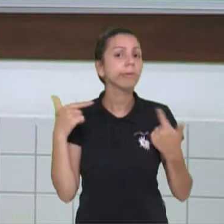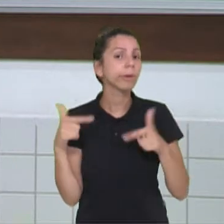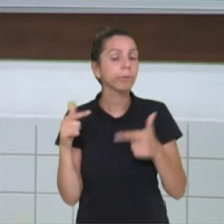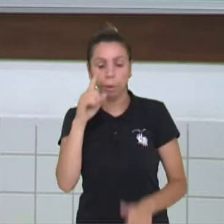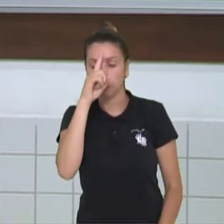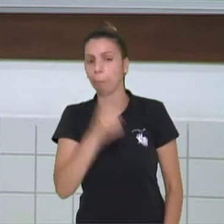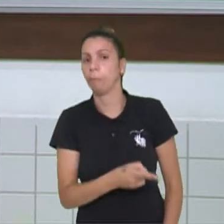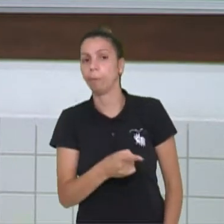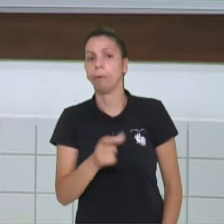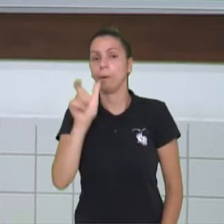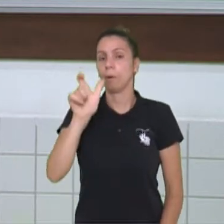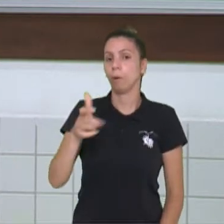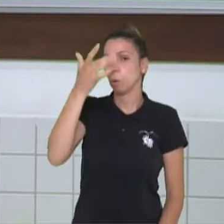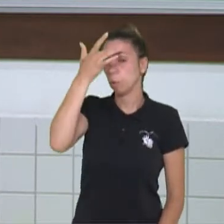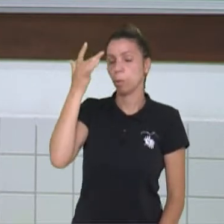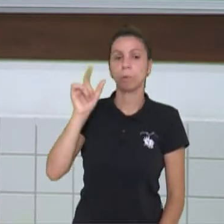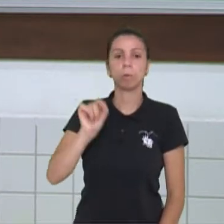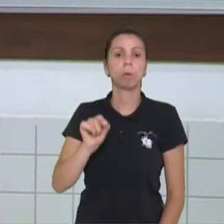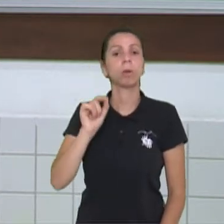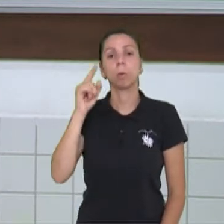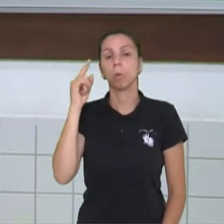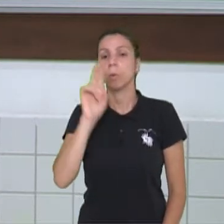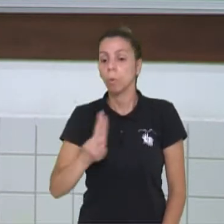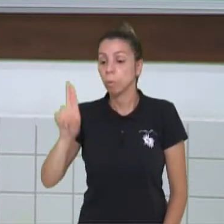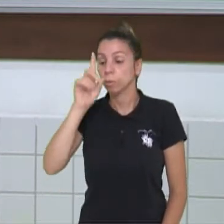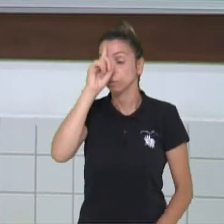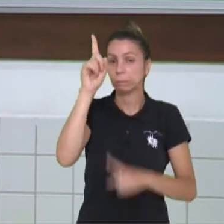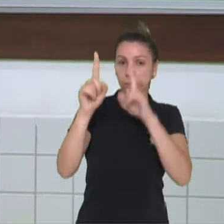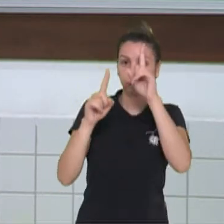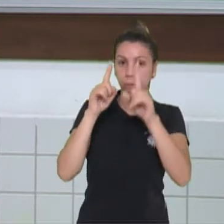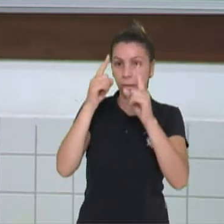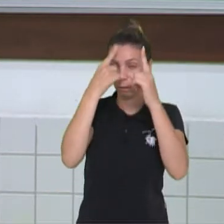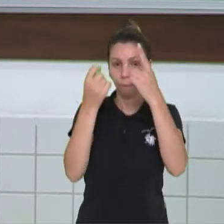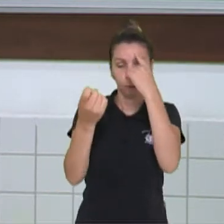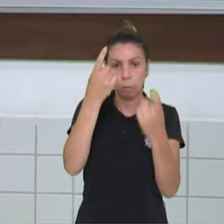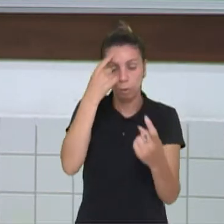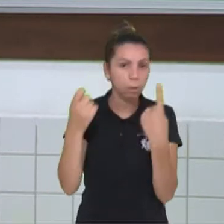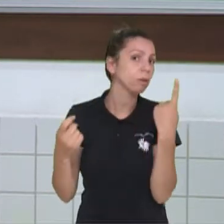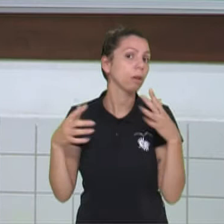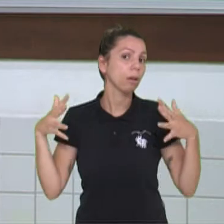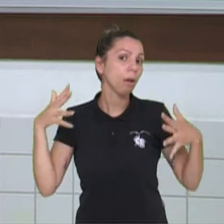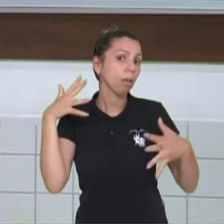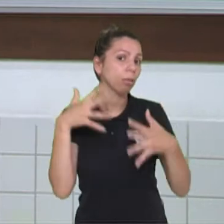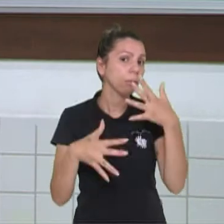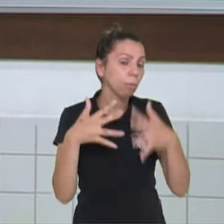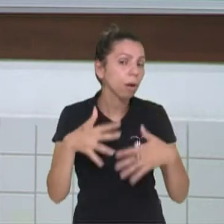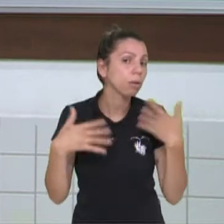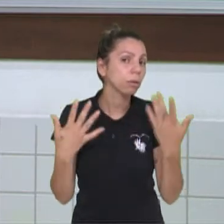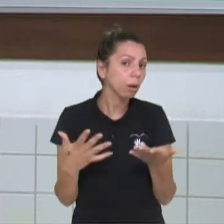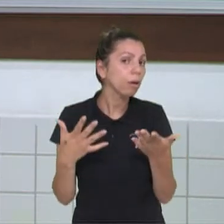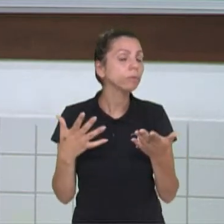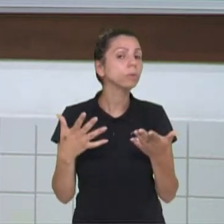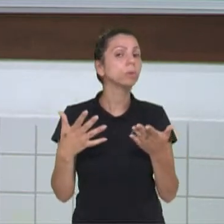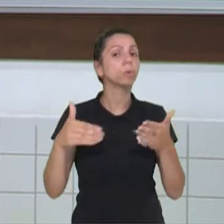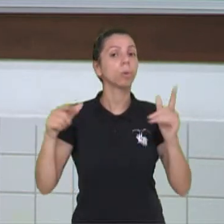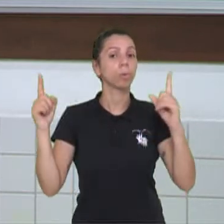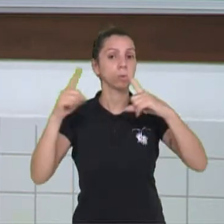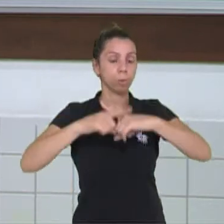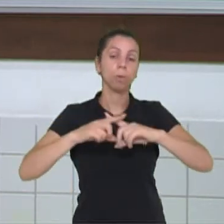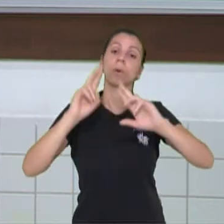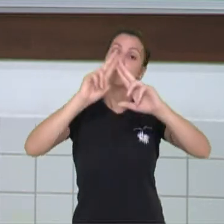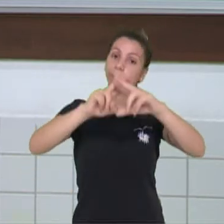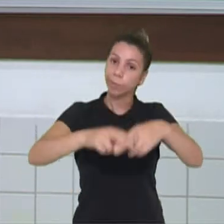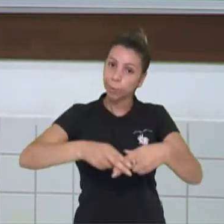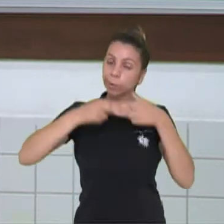para o jogador que usasse da violência e atrapalhasse todo o andamento do jogo? Por isso é que existem os cartões, por exemplo, amarelo e